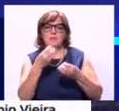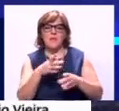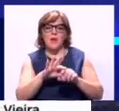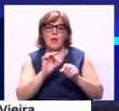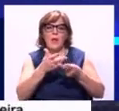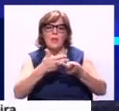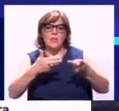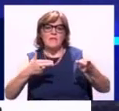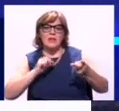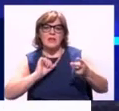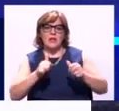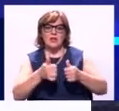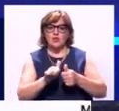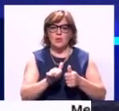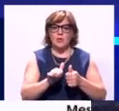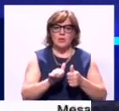ecletismo.